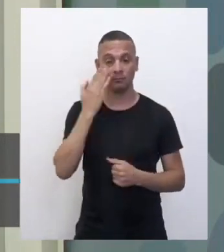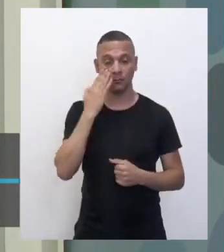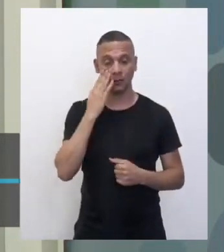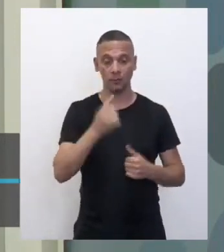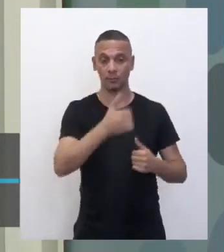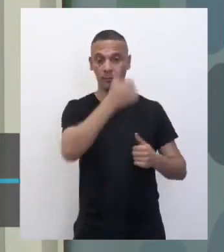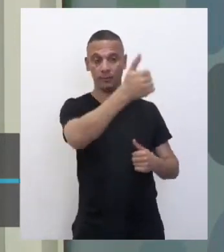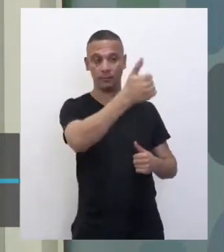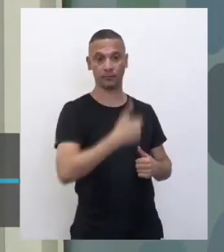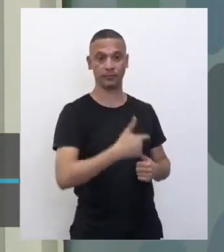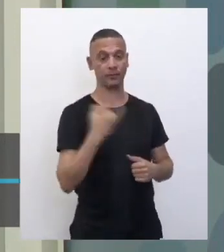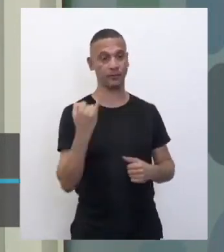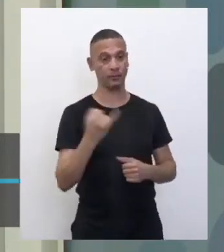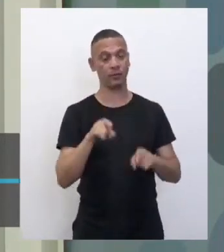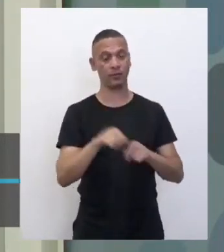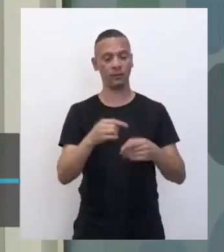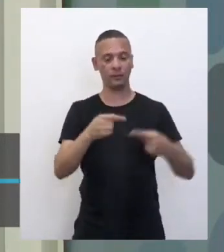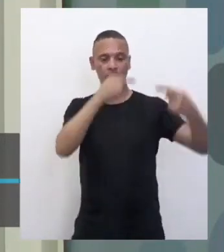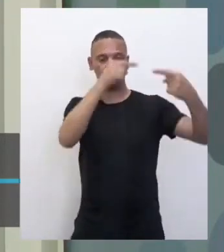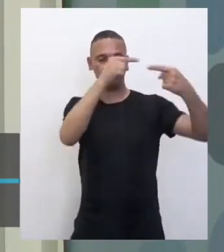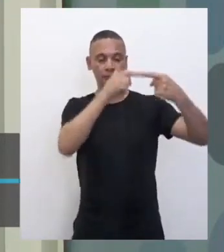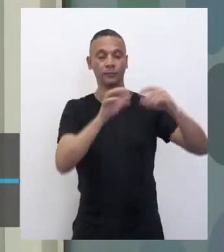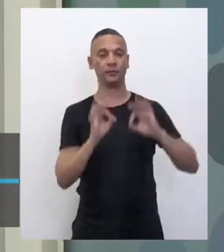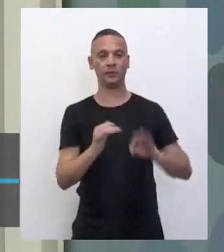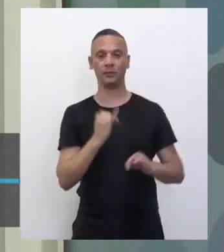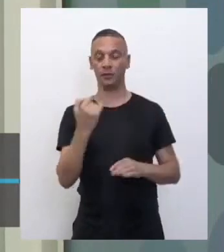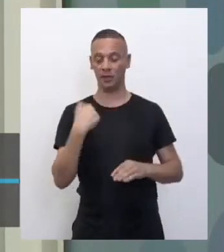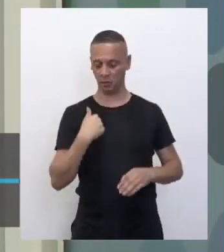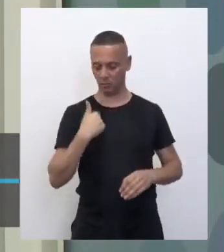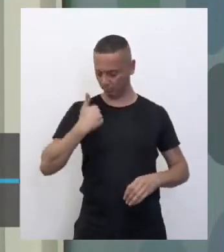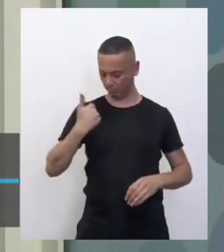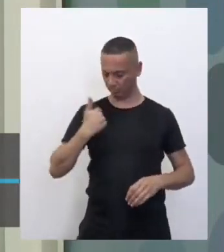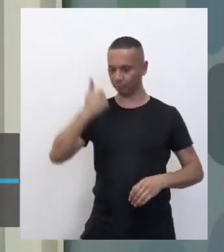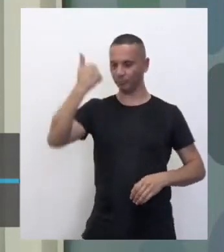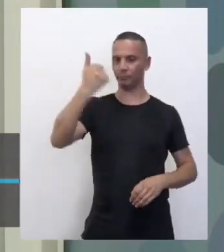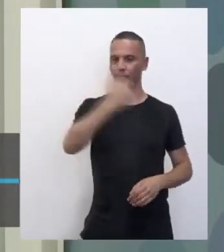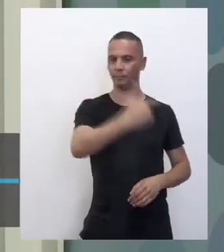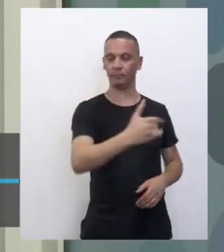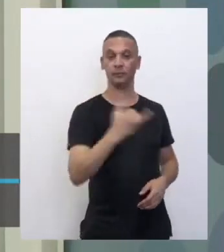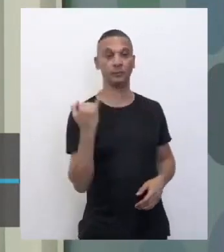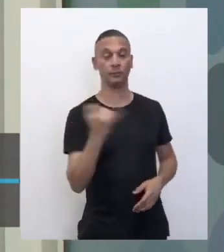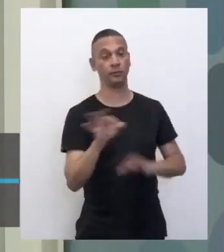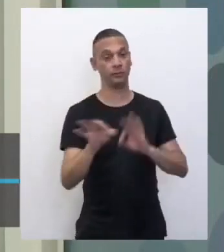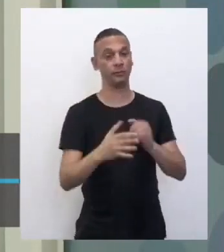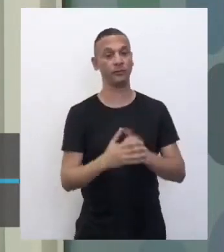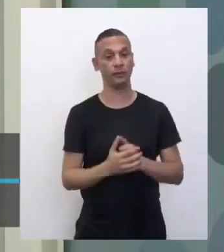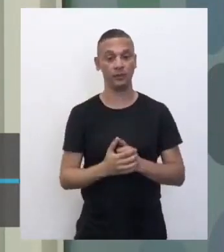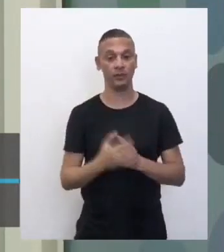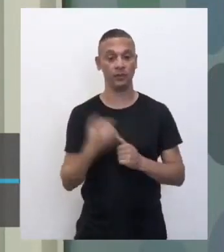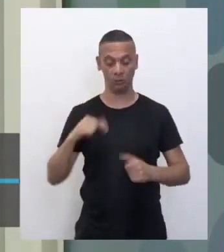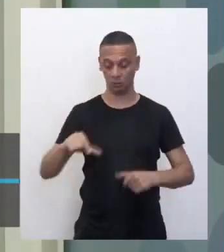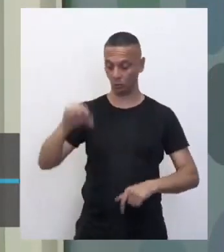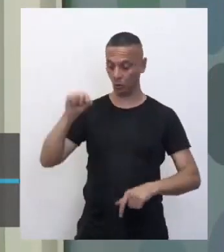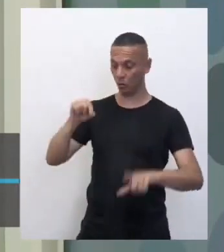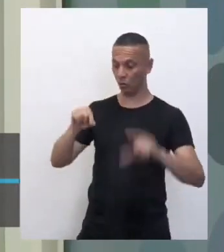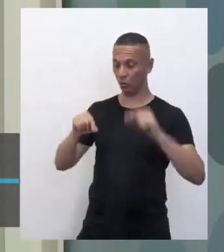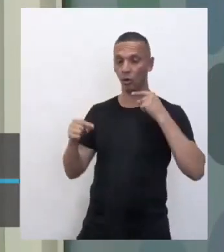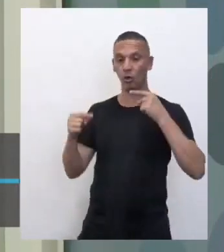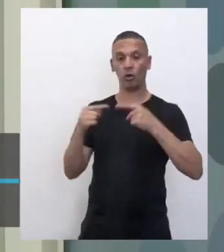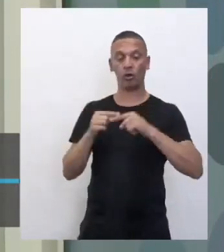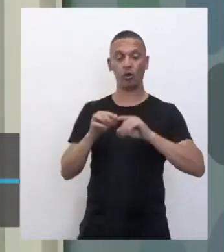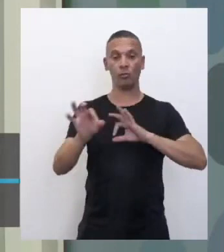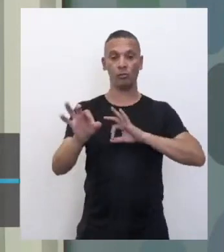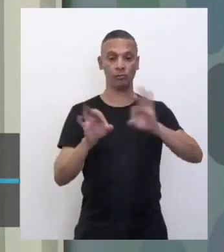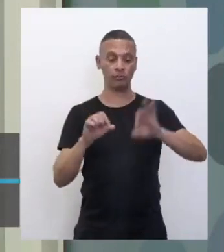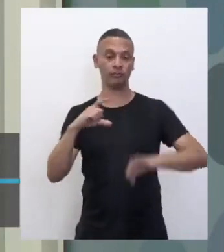lugar. Esse é um princípio muito importante, porque se eu não me colocar em primeiro lugar, quem vai colocar? Então, nas minhas escolhas, eu sempre vou olhar primeiro o